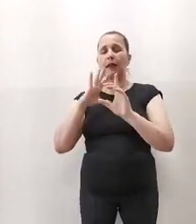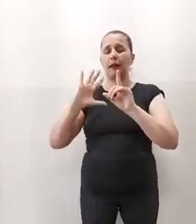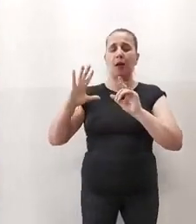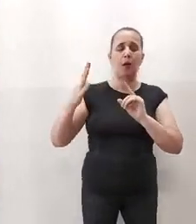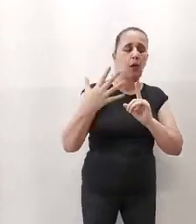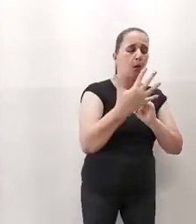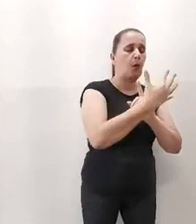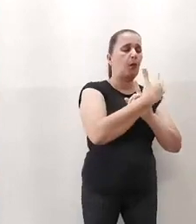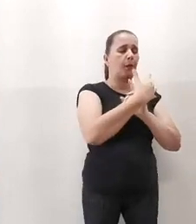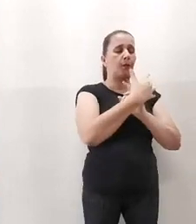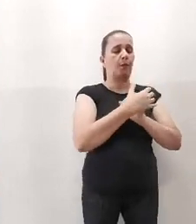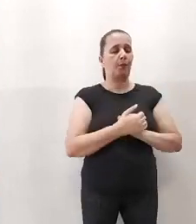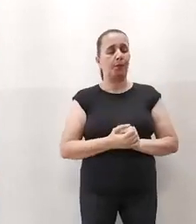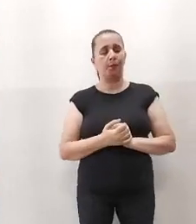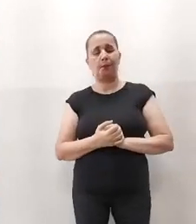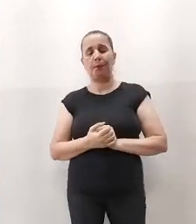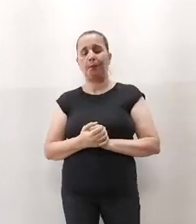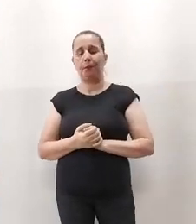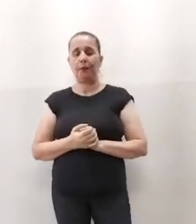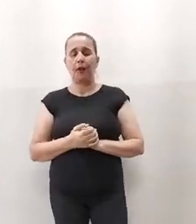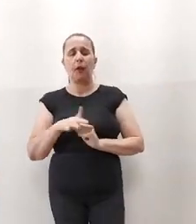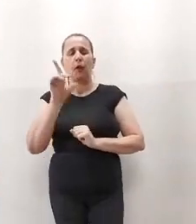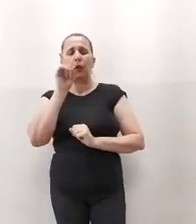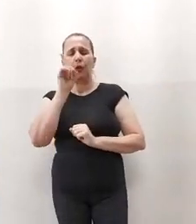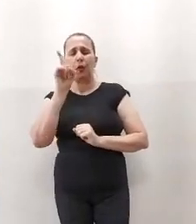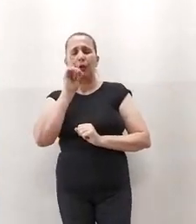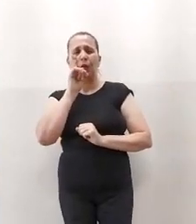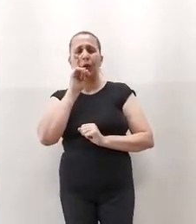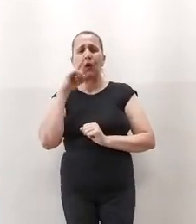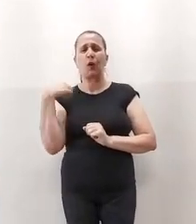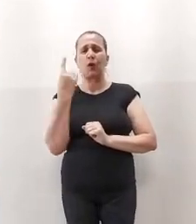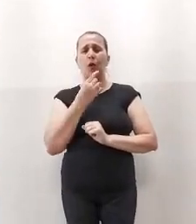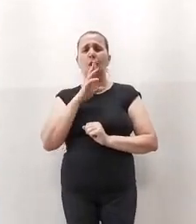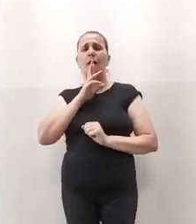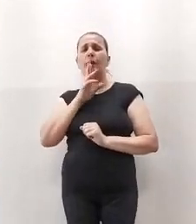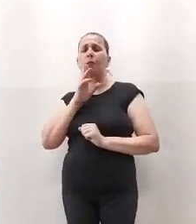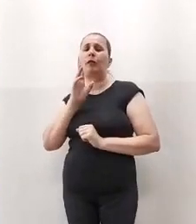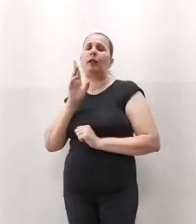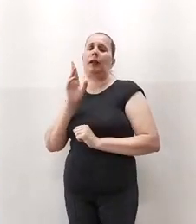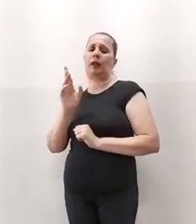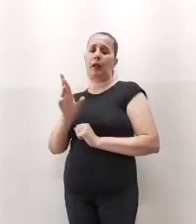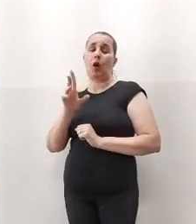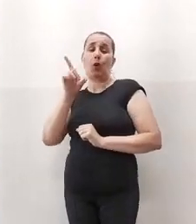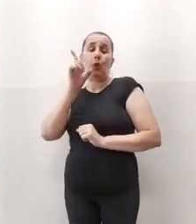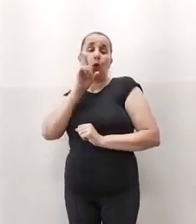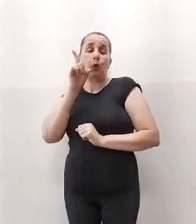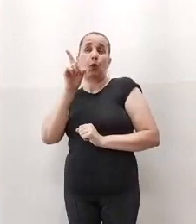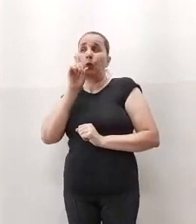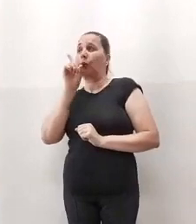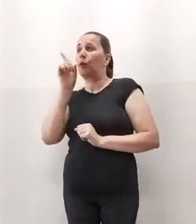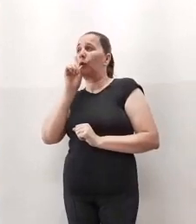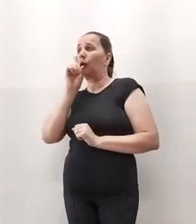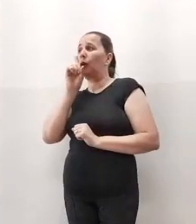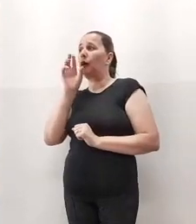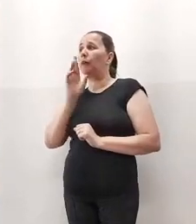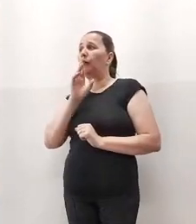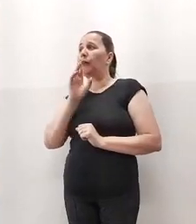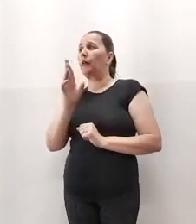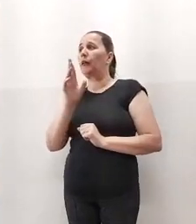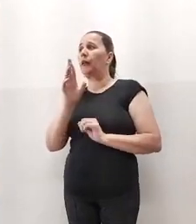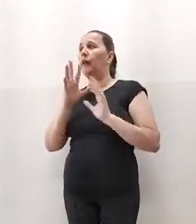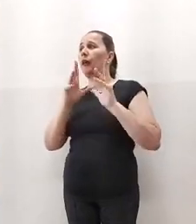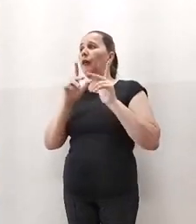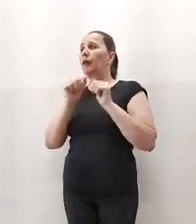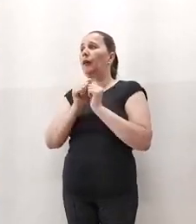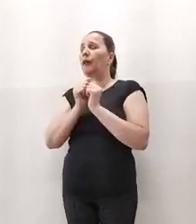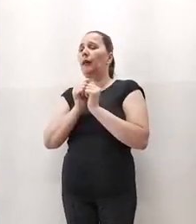volta. E todos os dias nós estamos respondendo a isso. Todos os dias nós estamos respondendo a